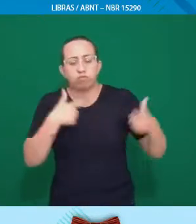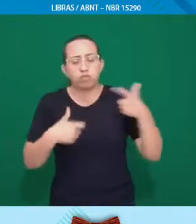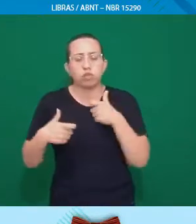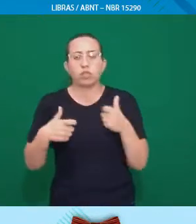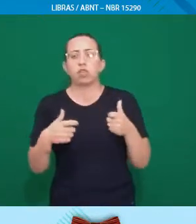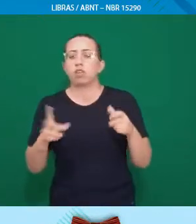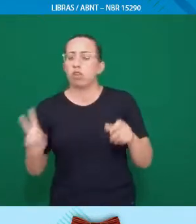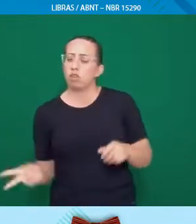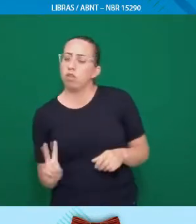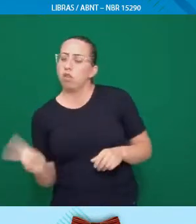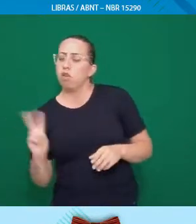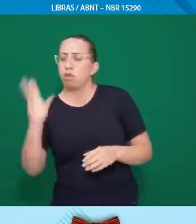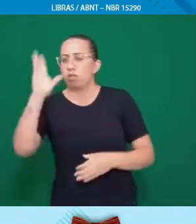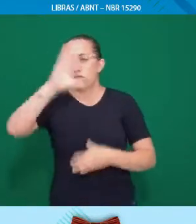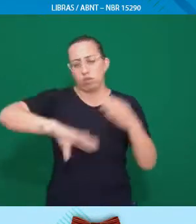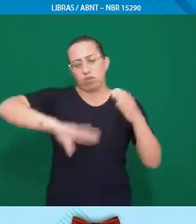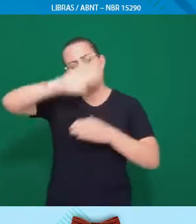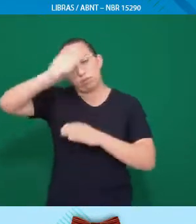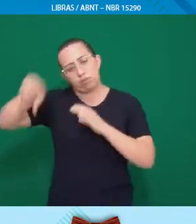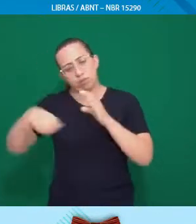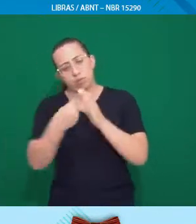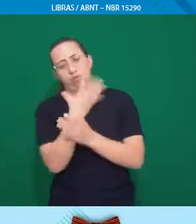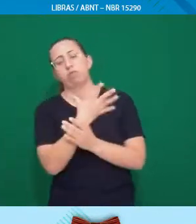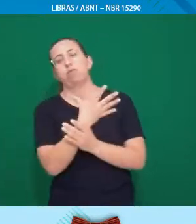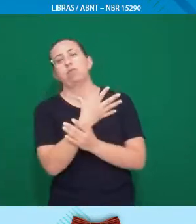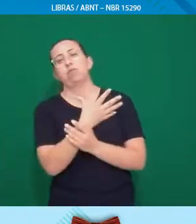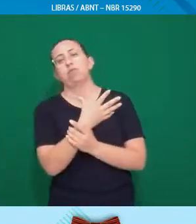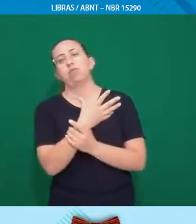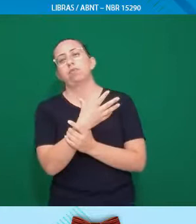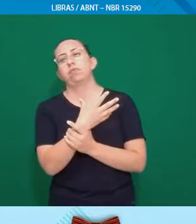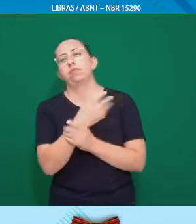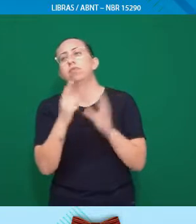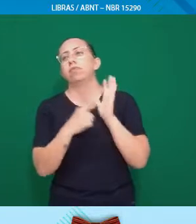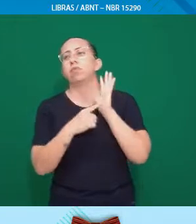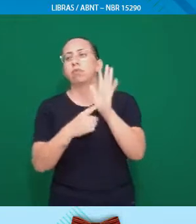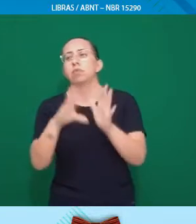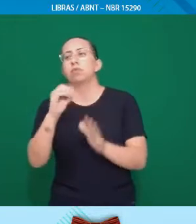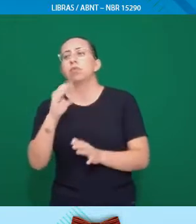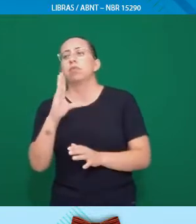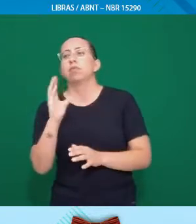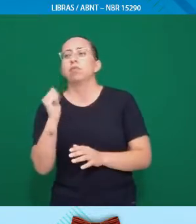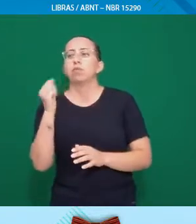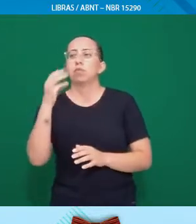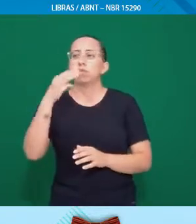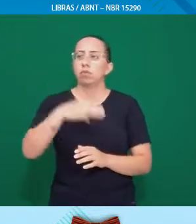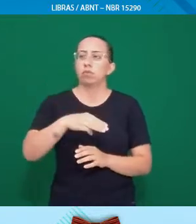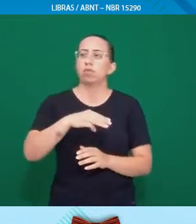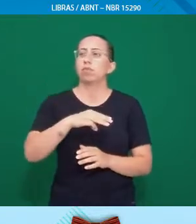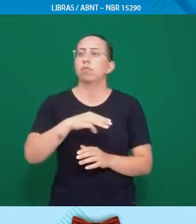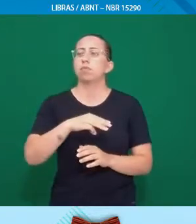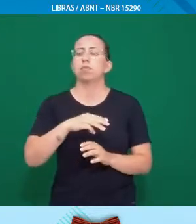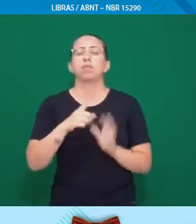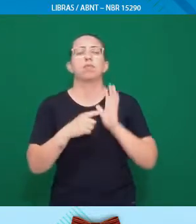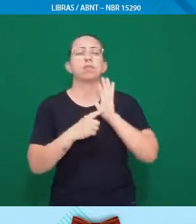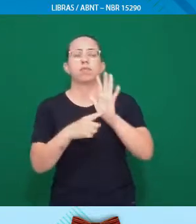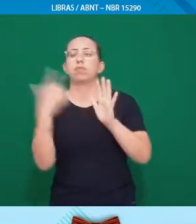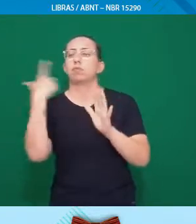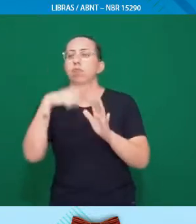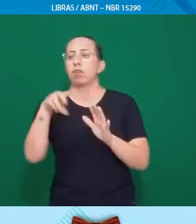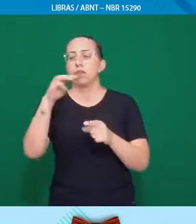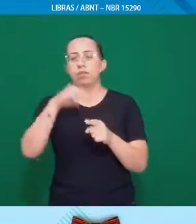diretoria valorizando Campos Novos é colocando acoplam e outros municípios também